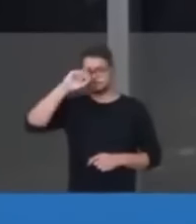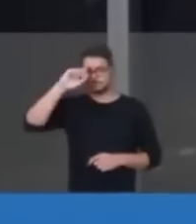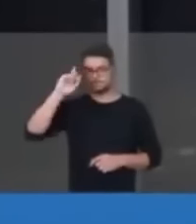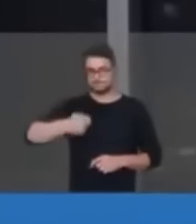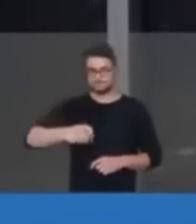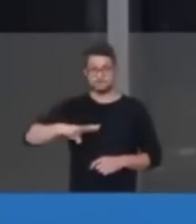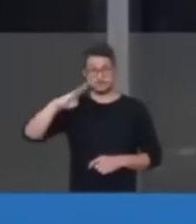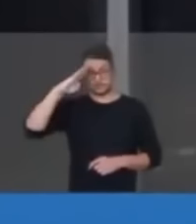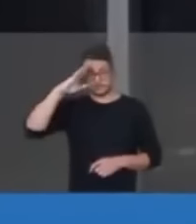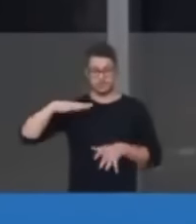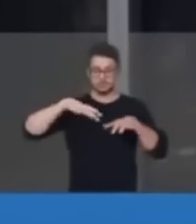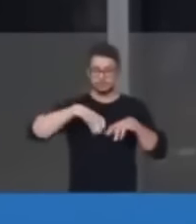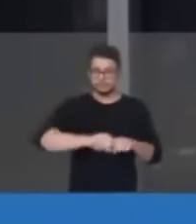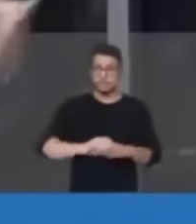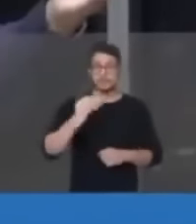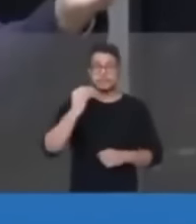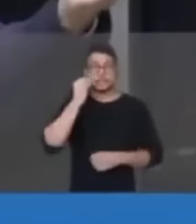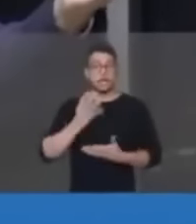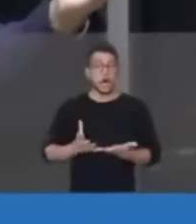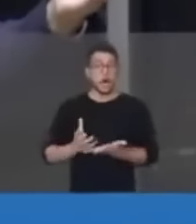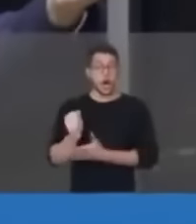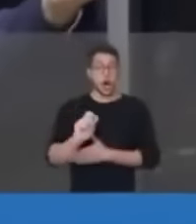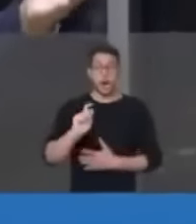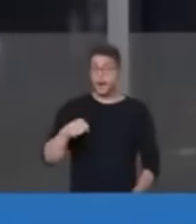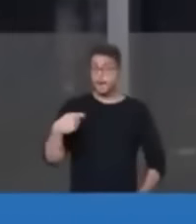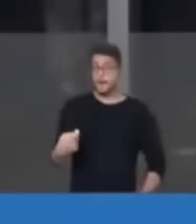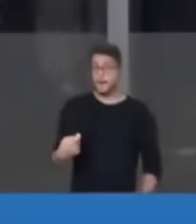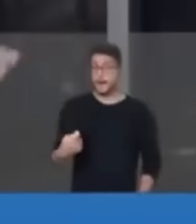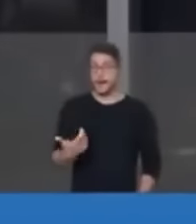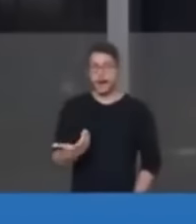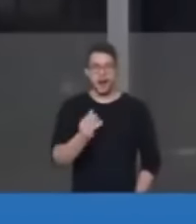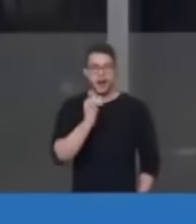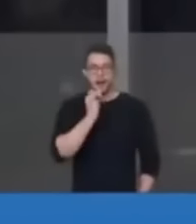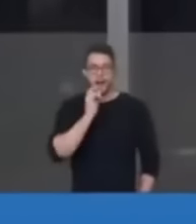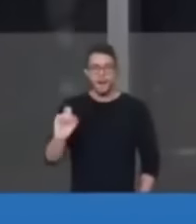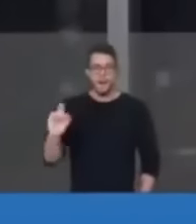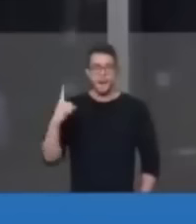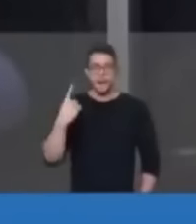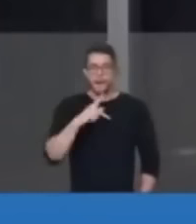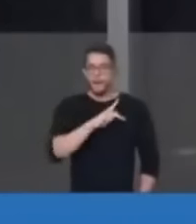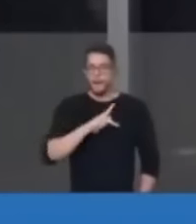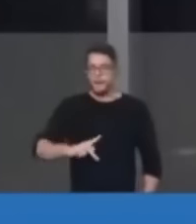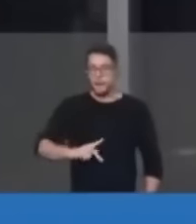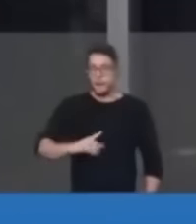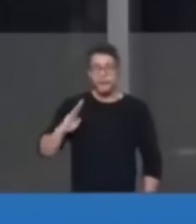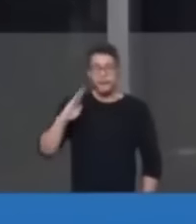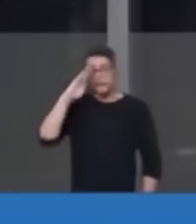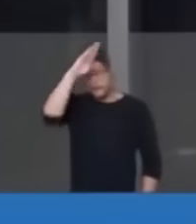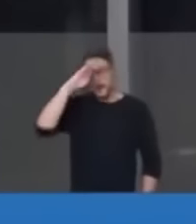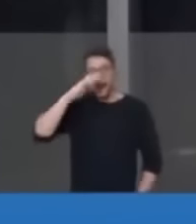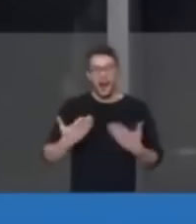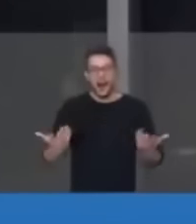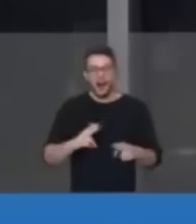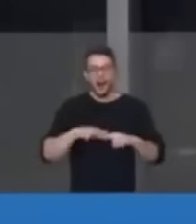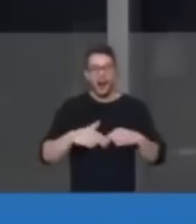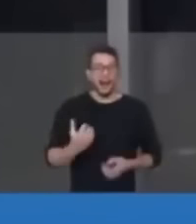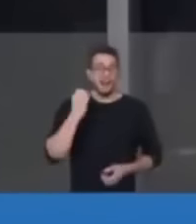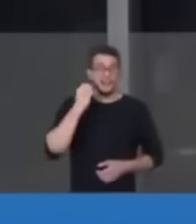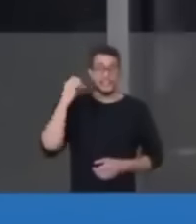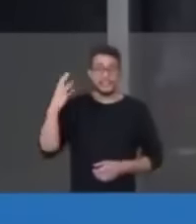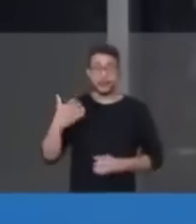numa tentativa de golpe no nosso país e quem são esses O ex-presidente bolsonaro que foi pros Estados Unidos esperar que o